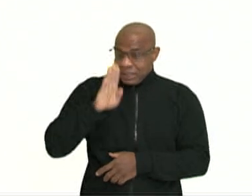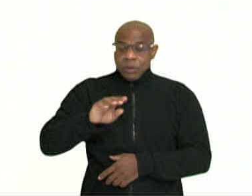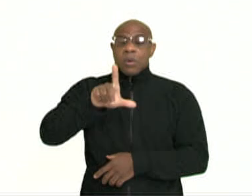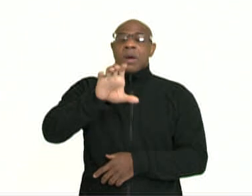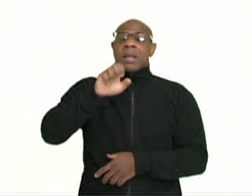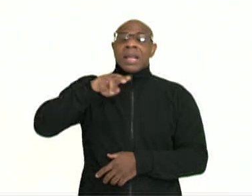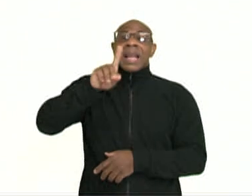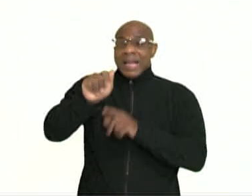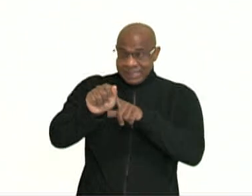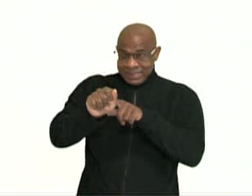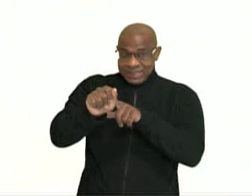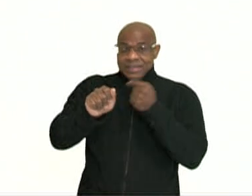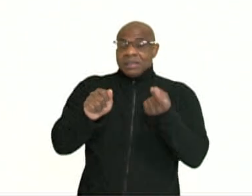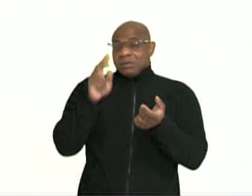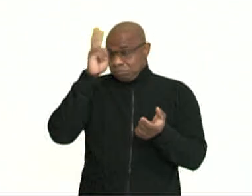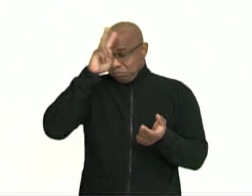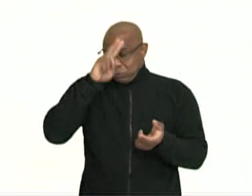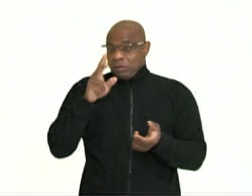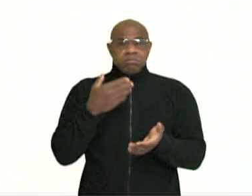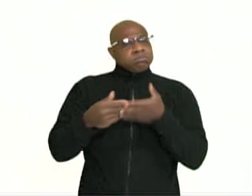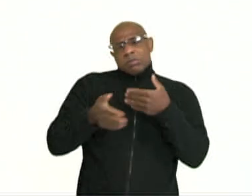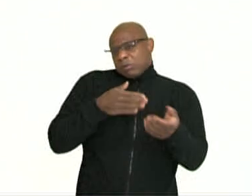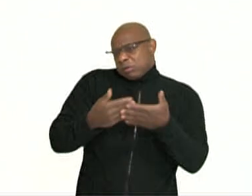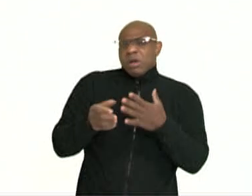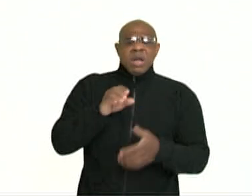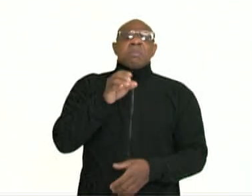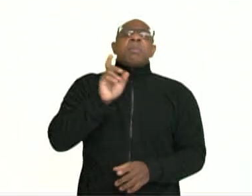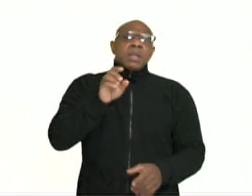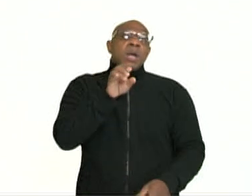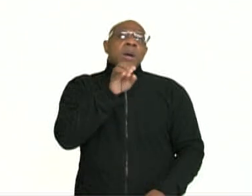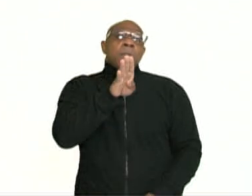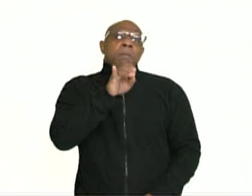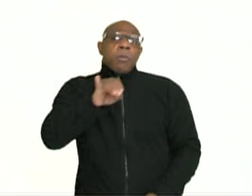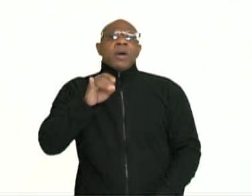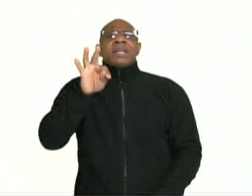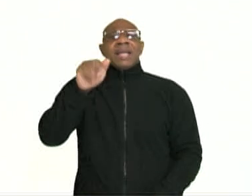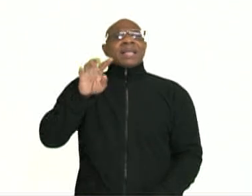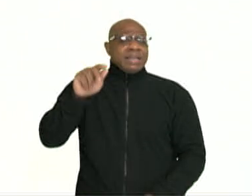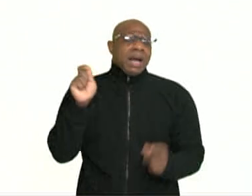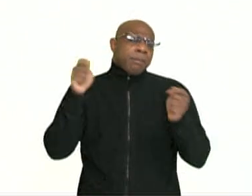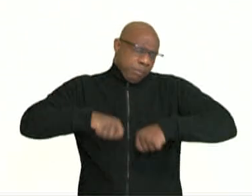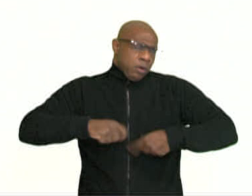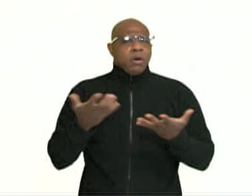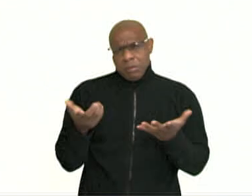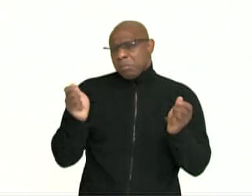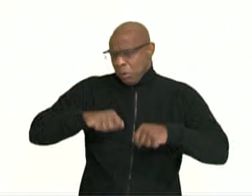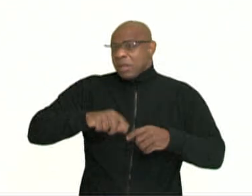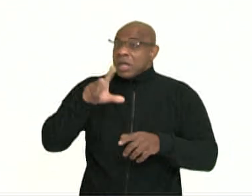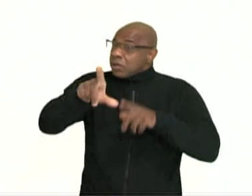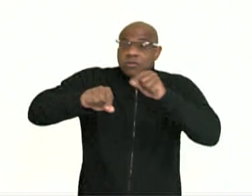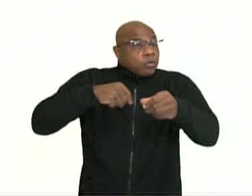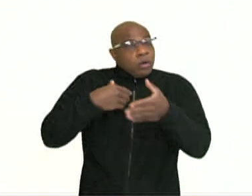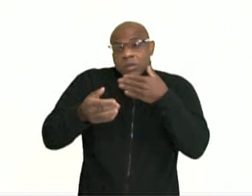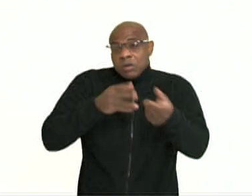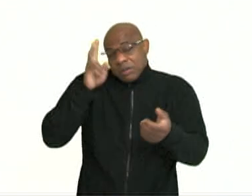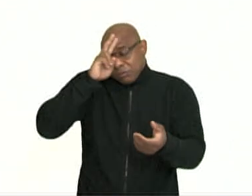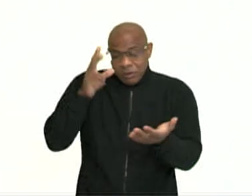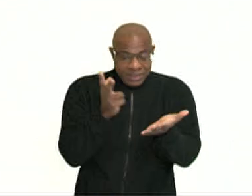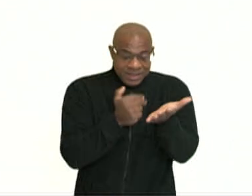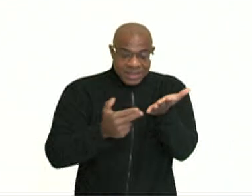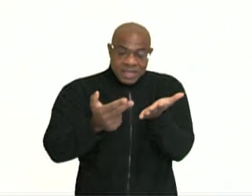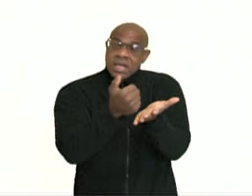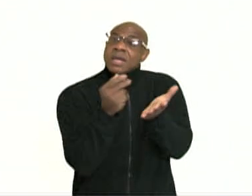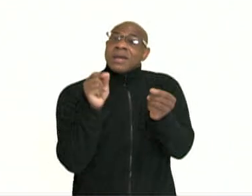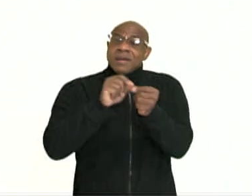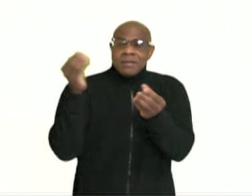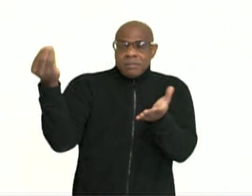gostam, ou pode ser a lenda aqui do Boitatá, que a professora contou, tá bom? Escolha uma lenda da sua preferência e ilustre